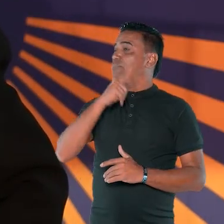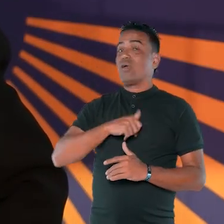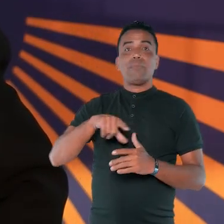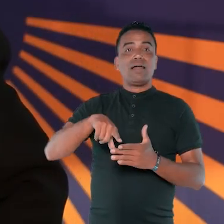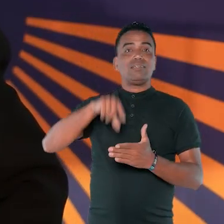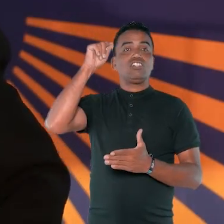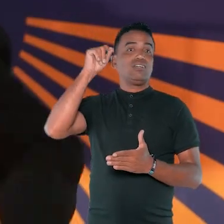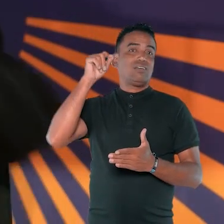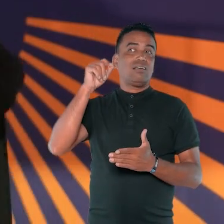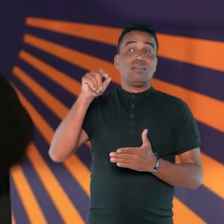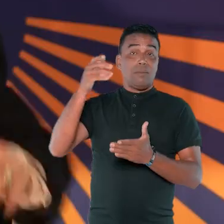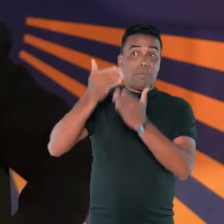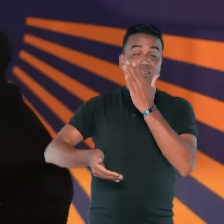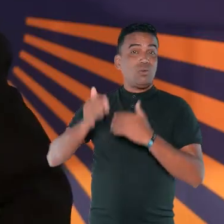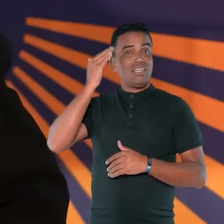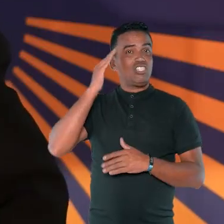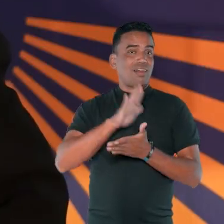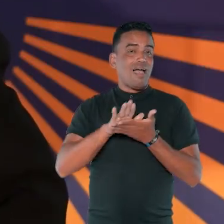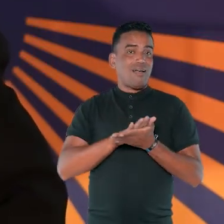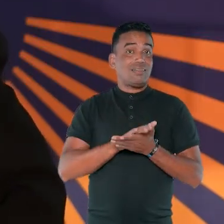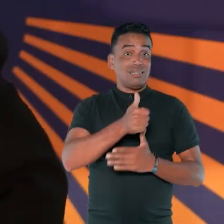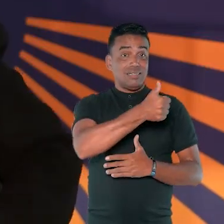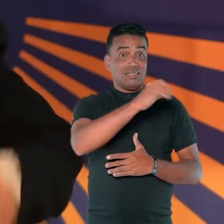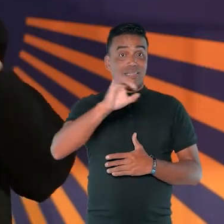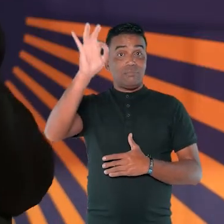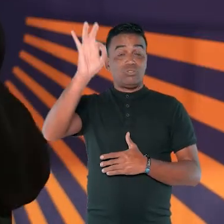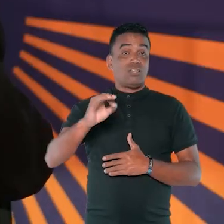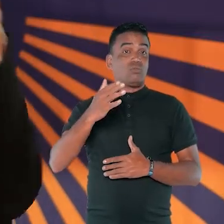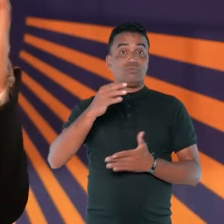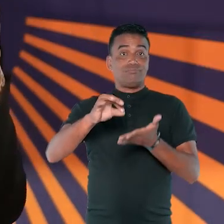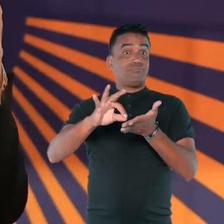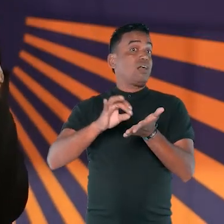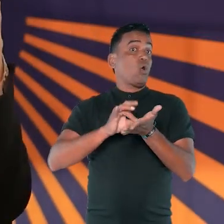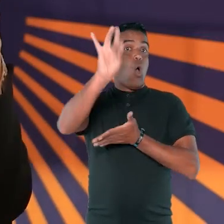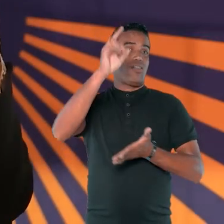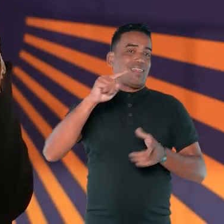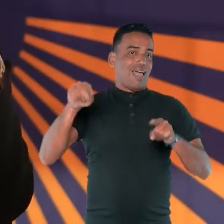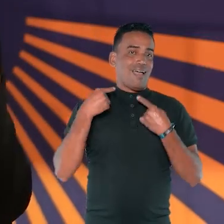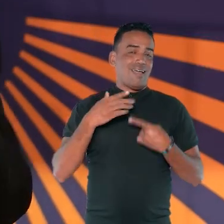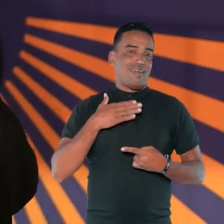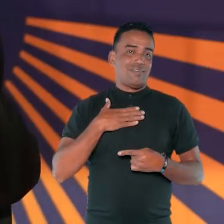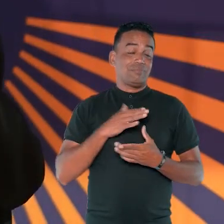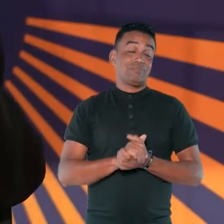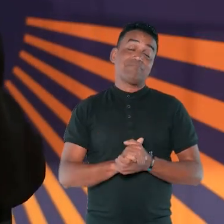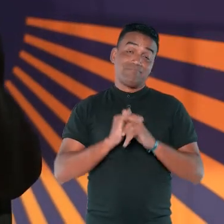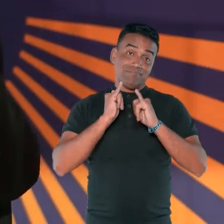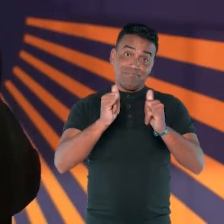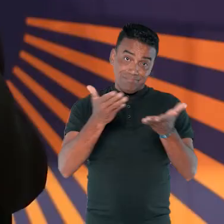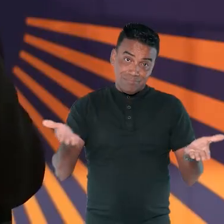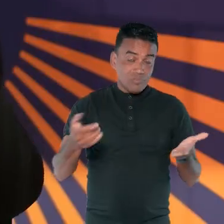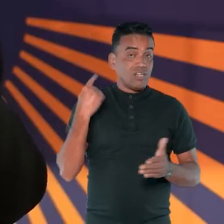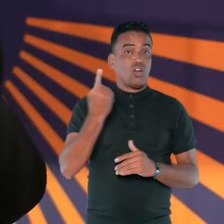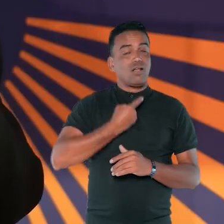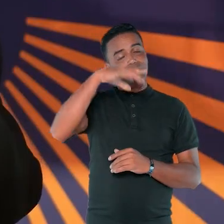acha que eu não entendi nada. 100% não gostam de mim. Dito isto, né, a gente vai